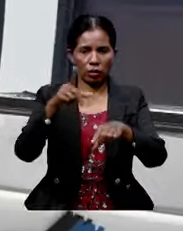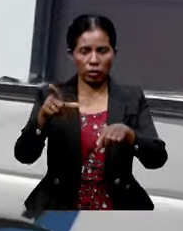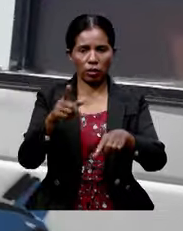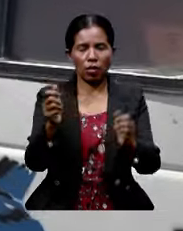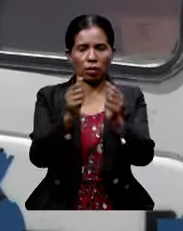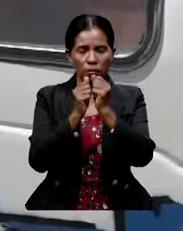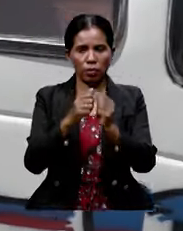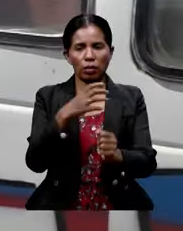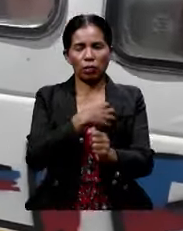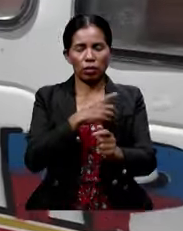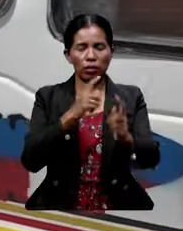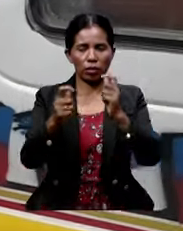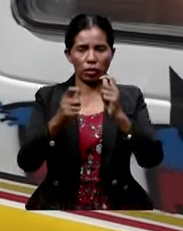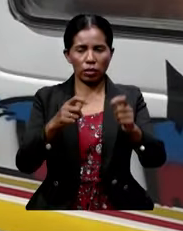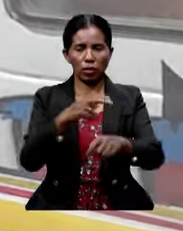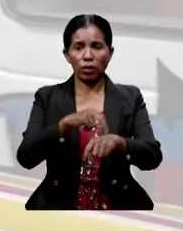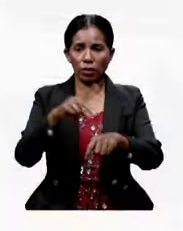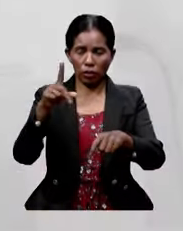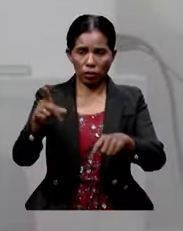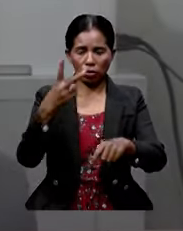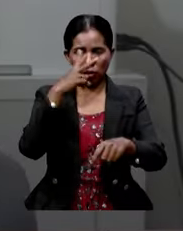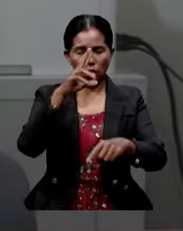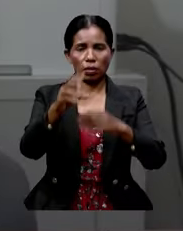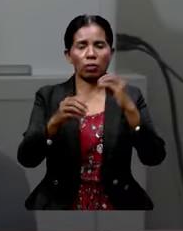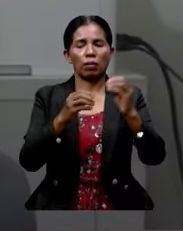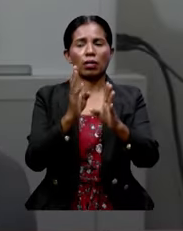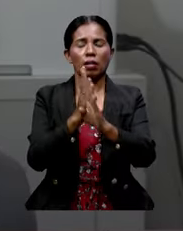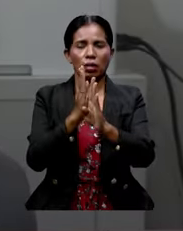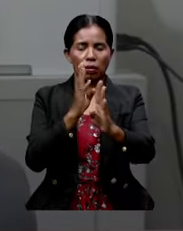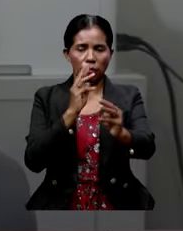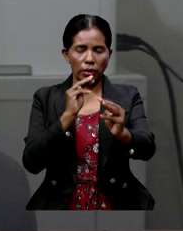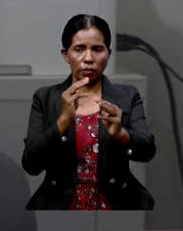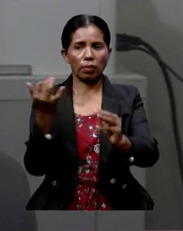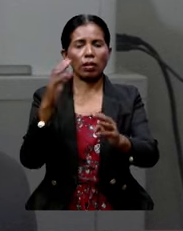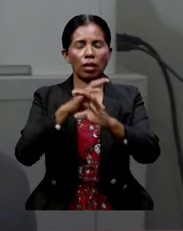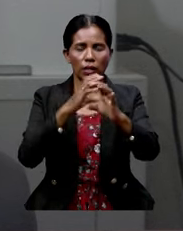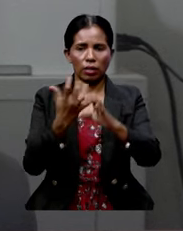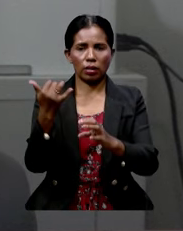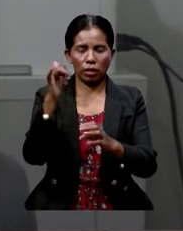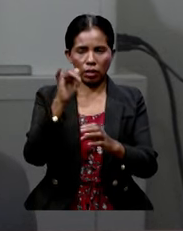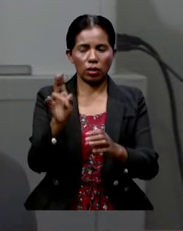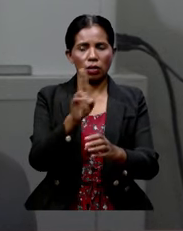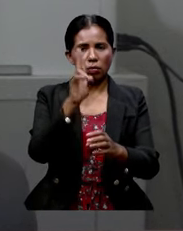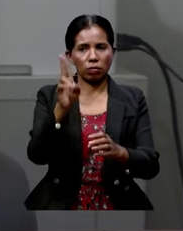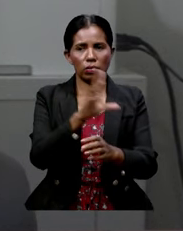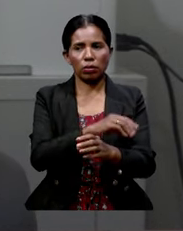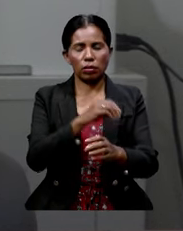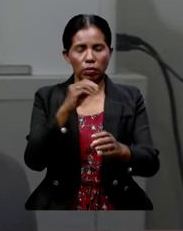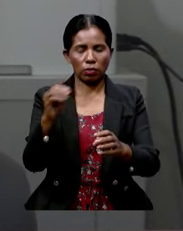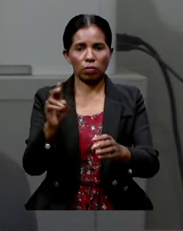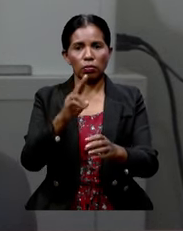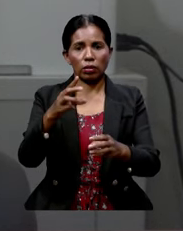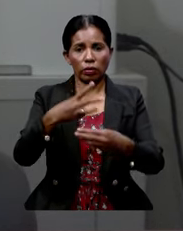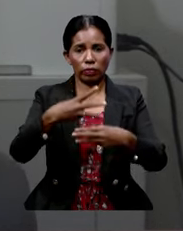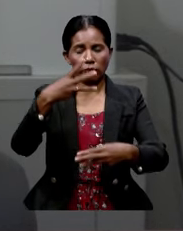hamuto ko Polícia de Trânsito Nacional atu halo controlo baia karet sernebemak usa reben, o karet